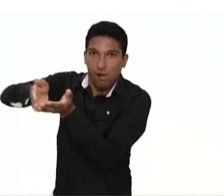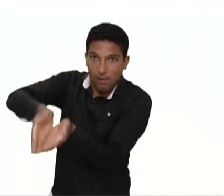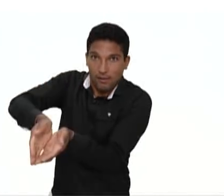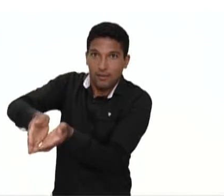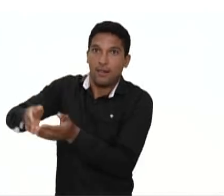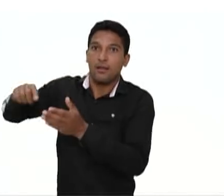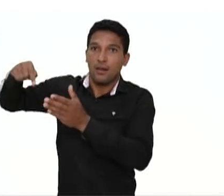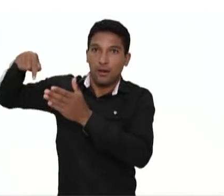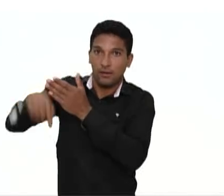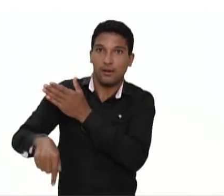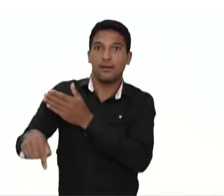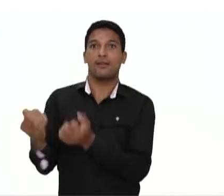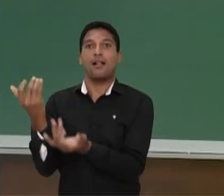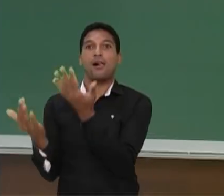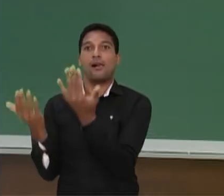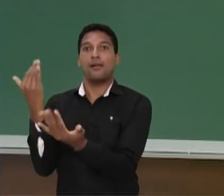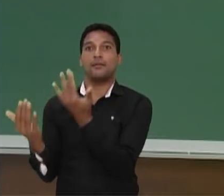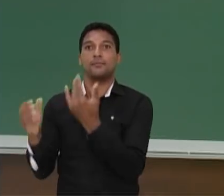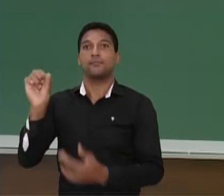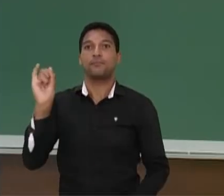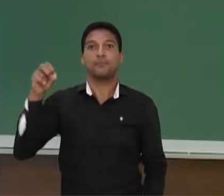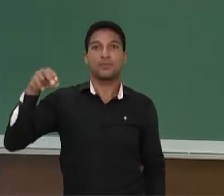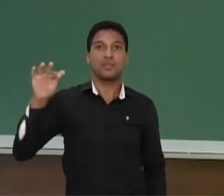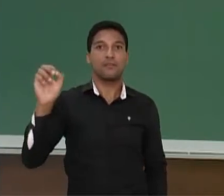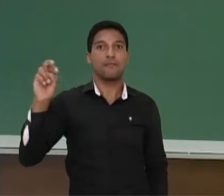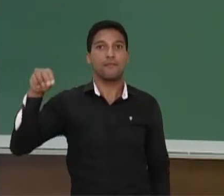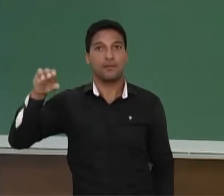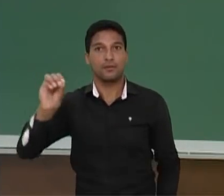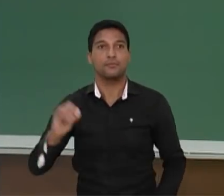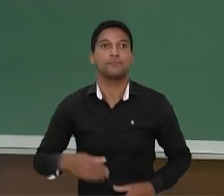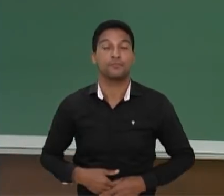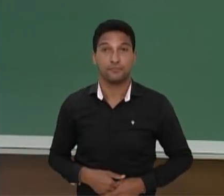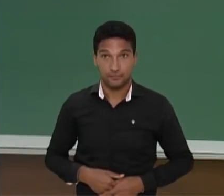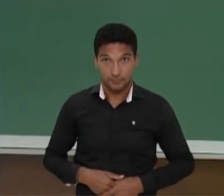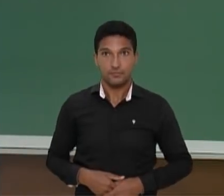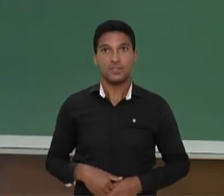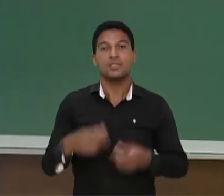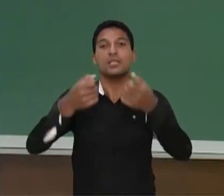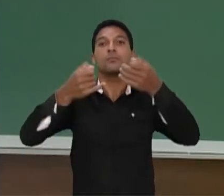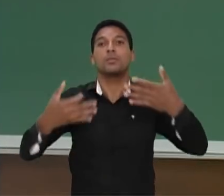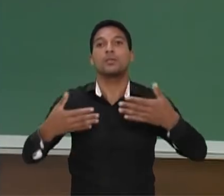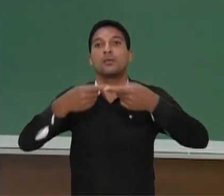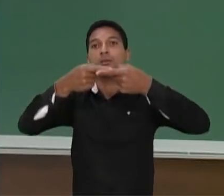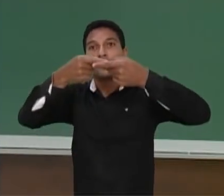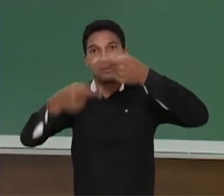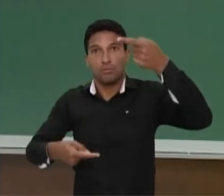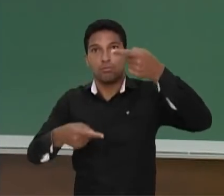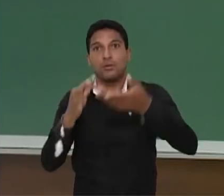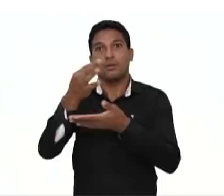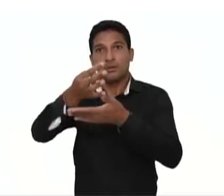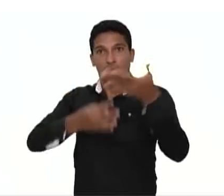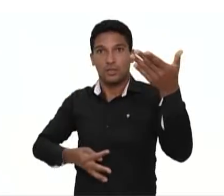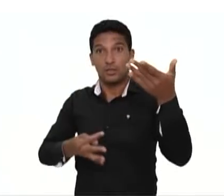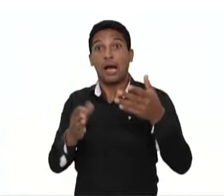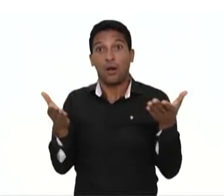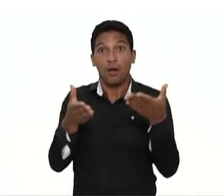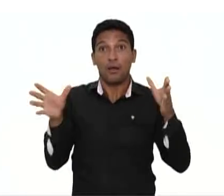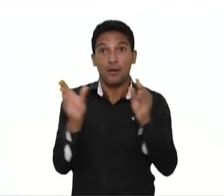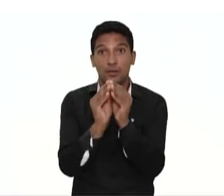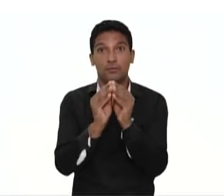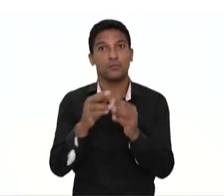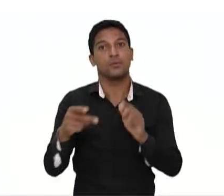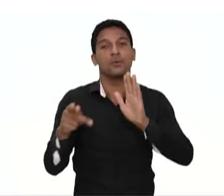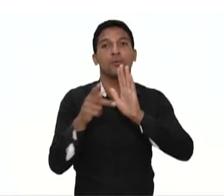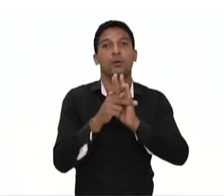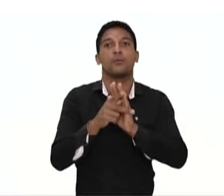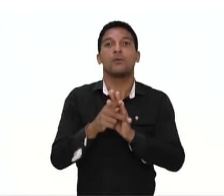Agora aqui um resuminho, né? A professora já contou um pouquinho para vocês, mas para reforçar a ideia do Alto da Barca do Inferno. O texto